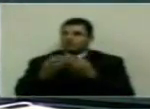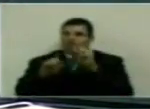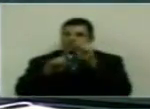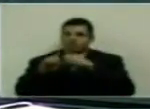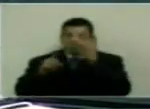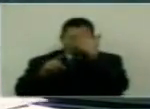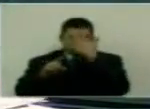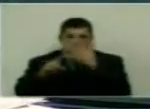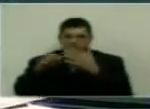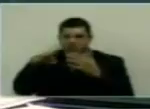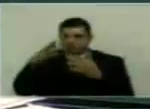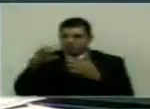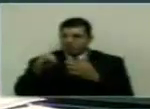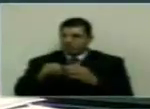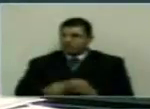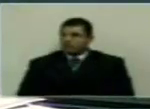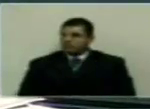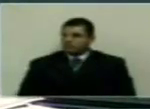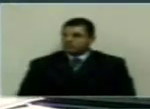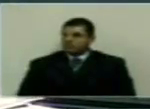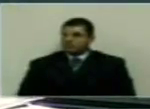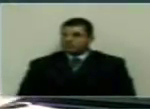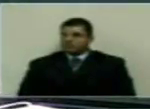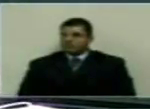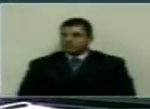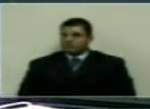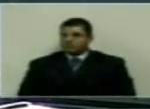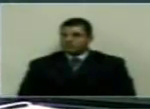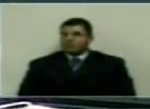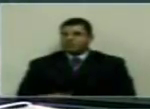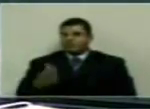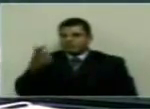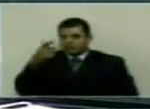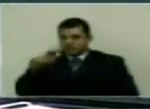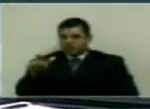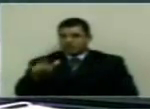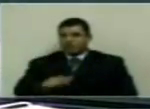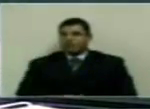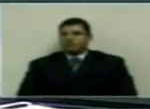fevereiro e em março, deputado Marco Rota. De novo.